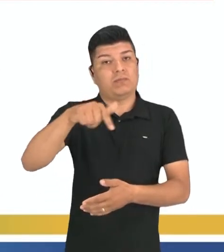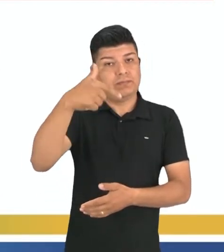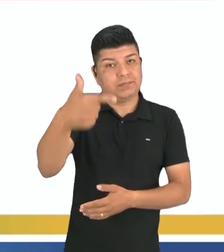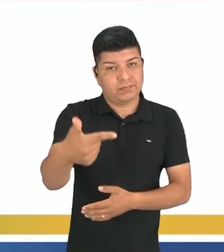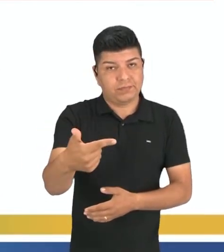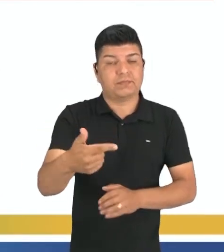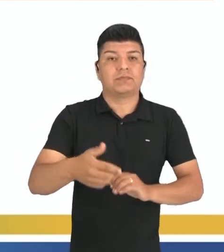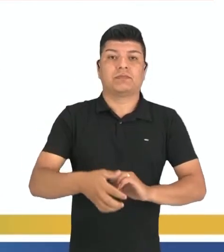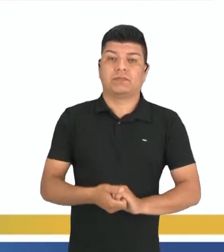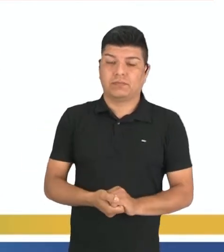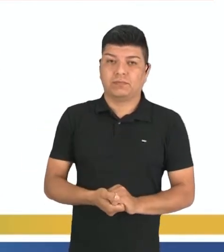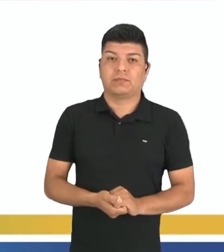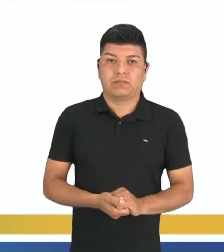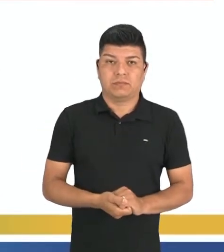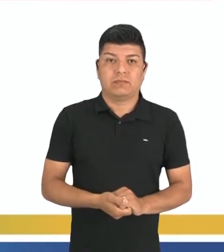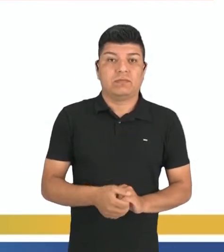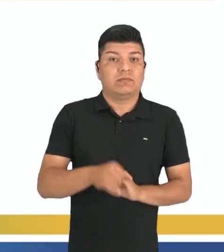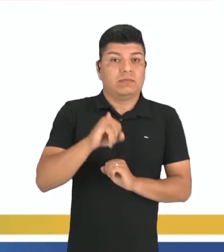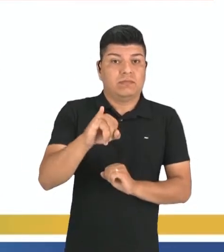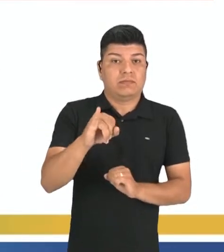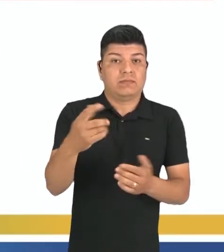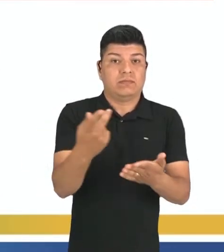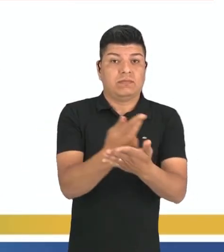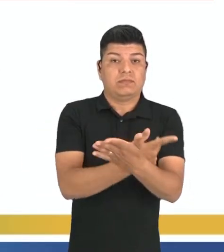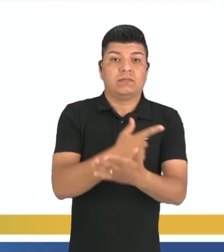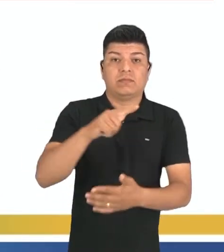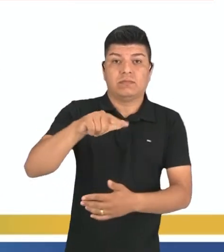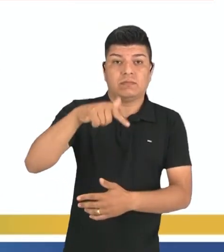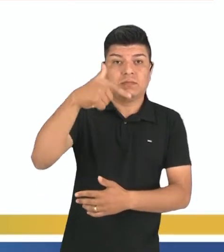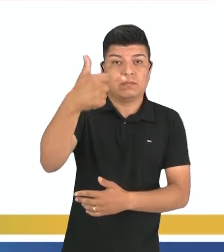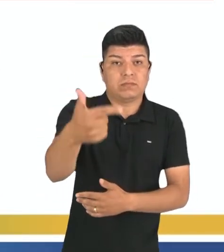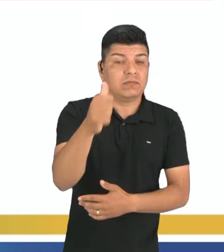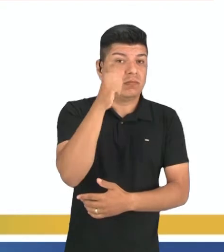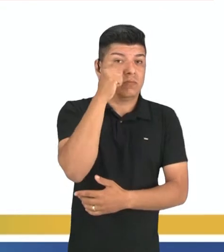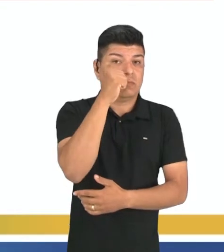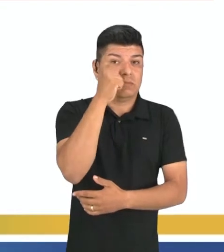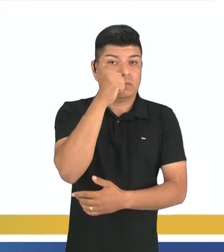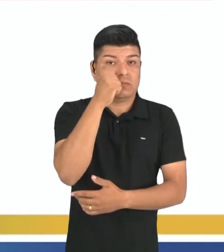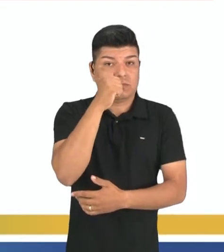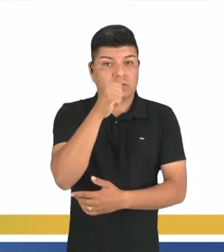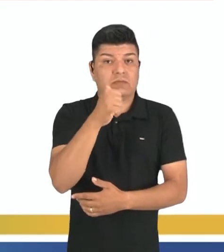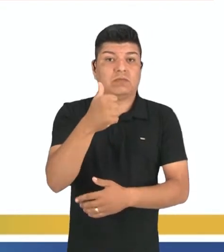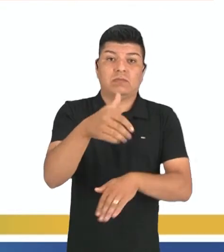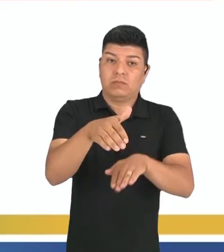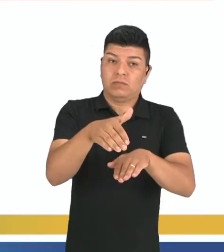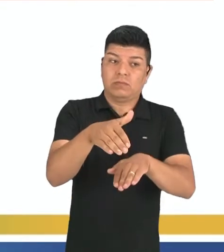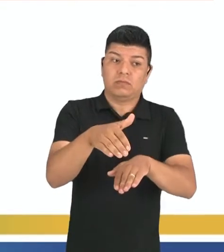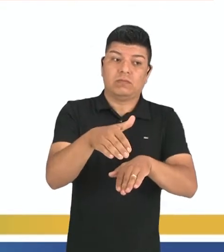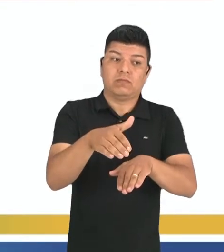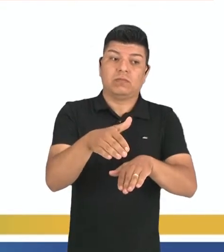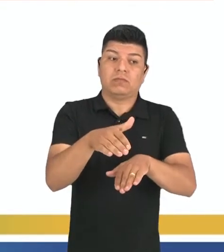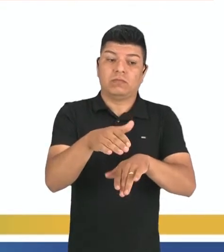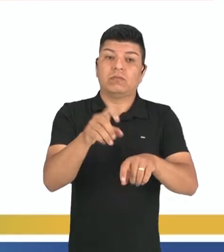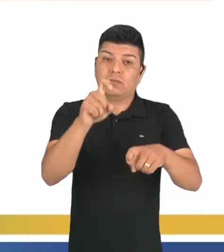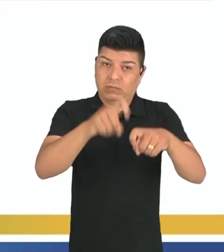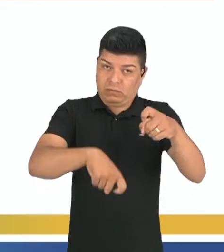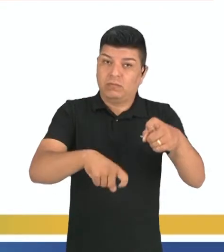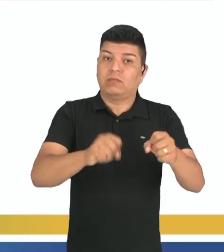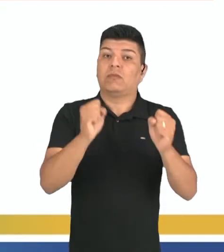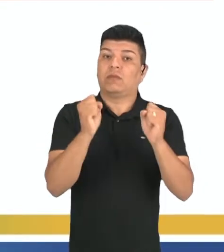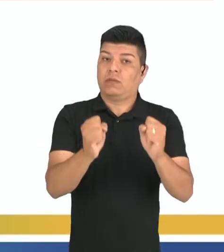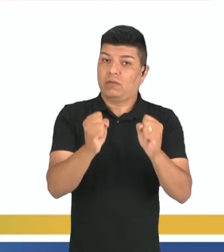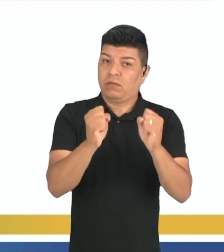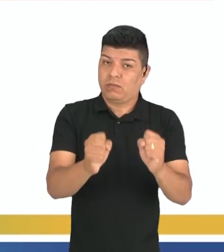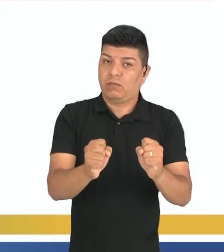depois. E mesmo se ela ocorrer depois e a mulher ter um ato sexual uns dias antes, pode ocorrer